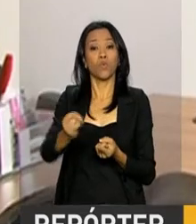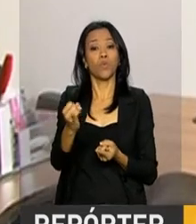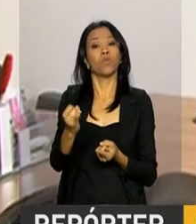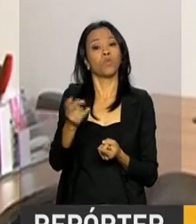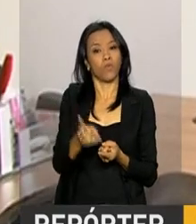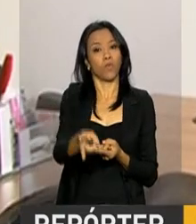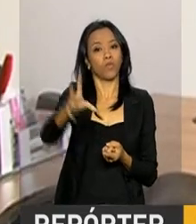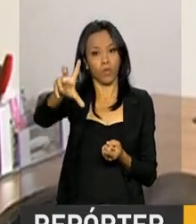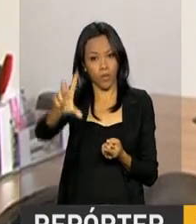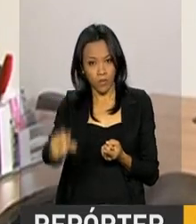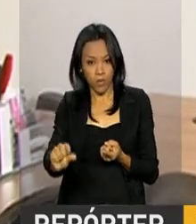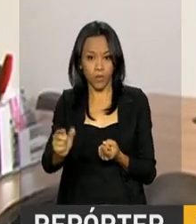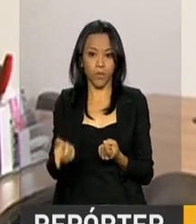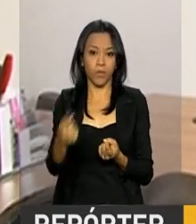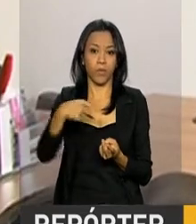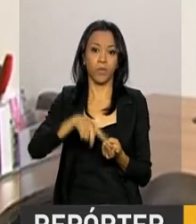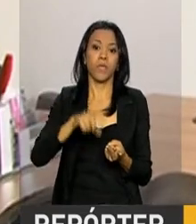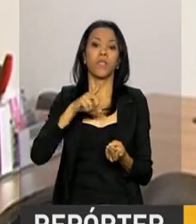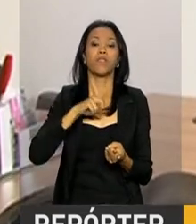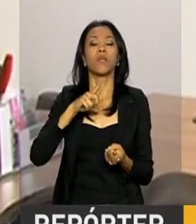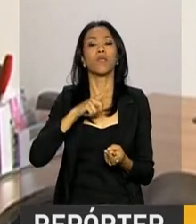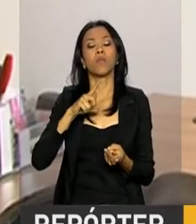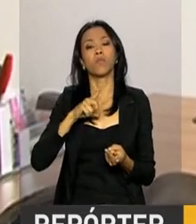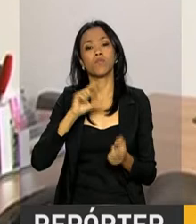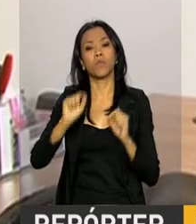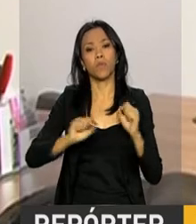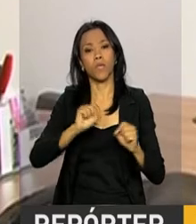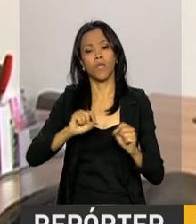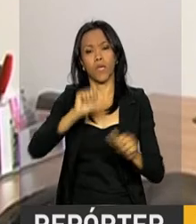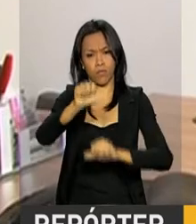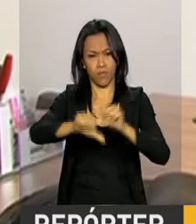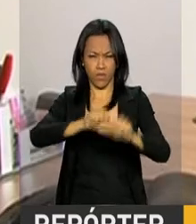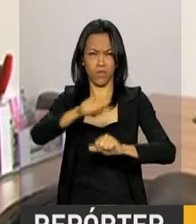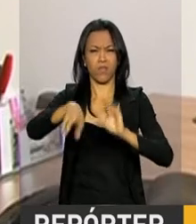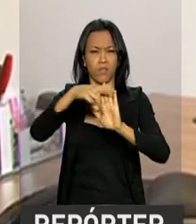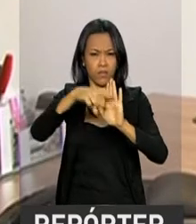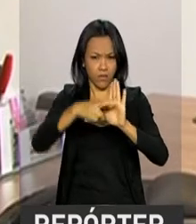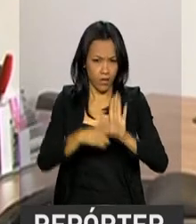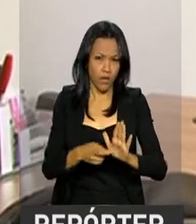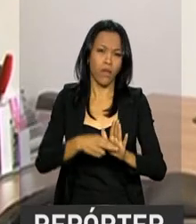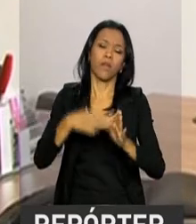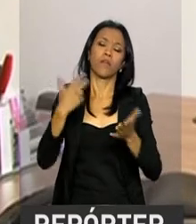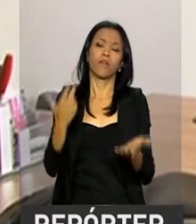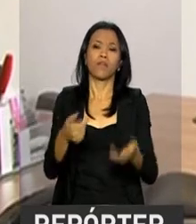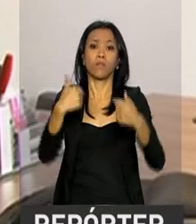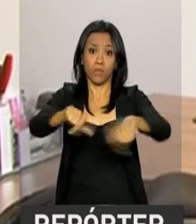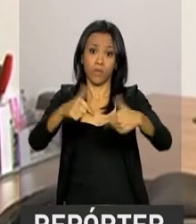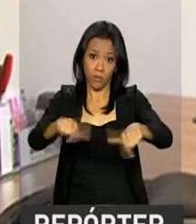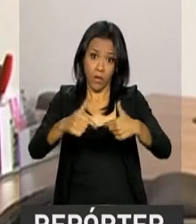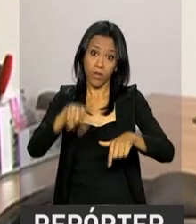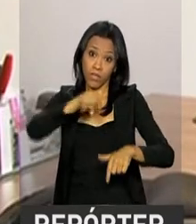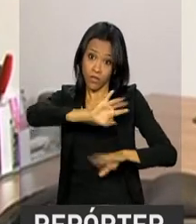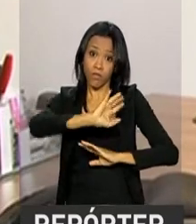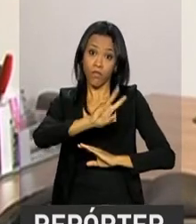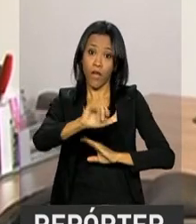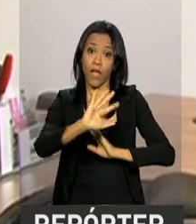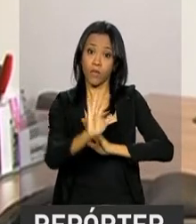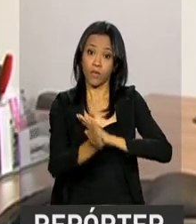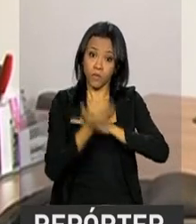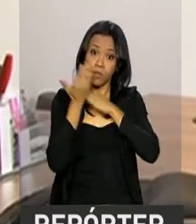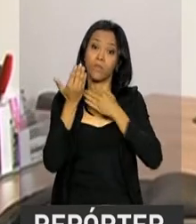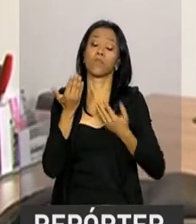a gente agora tem essa alteração também na legislação trabalhista que vai provavelmente favorecer também a contratação de mão de obra